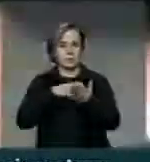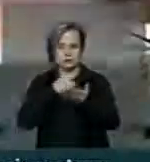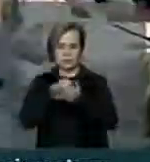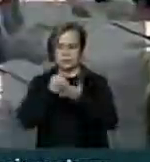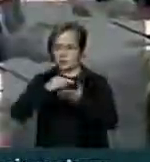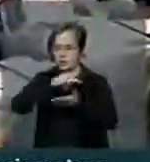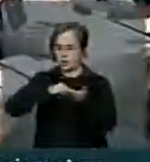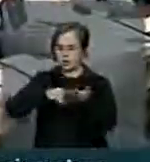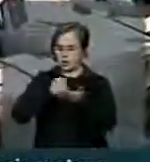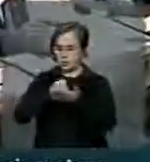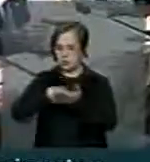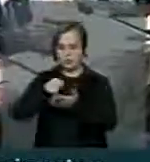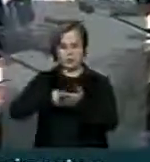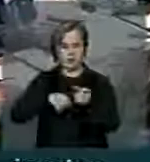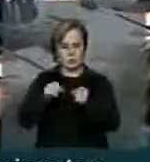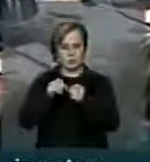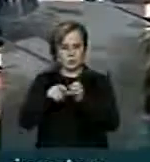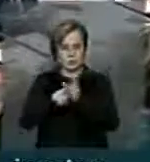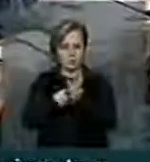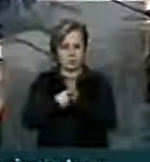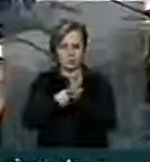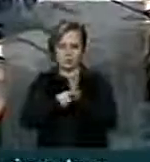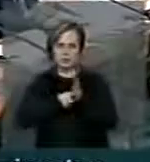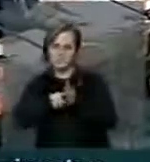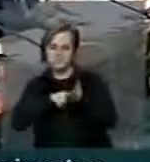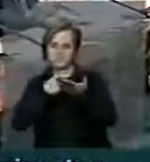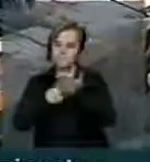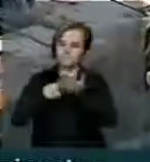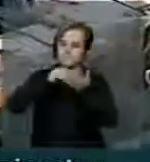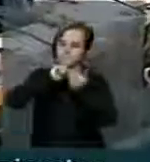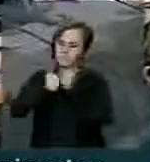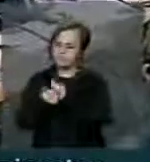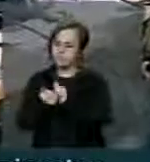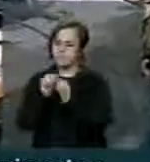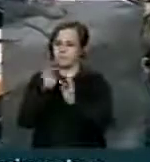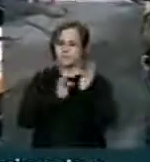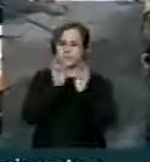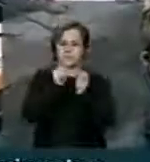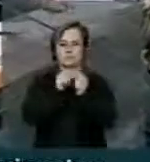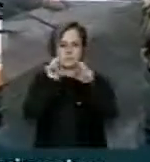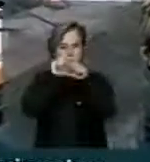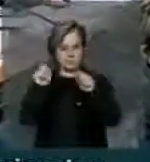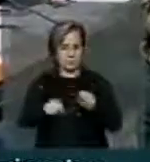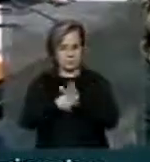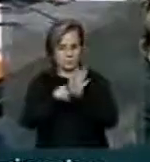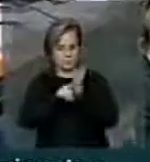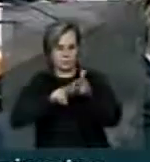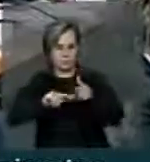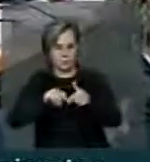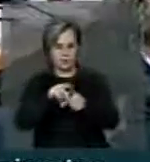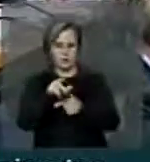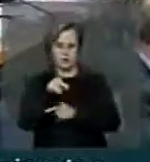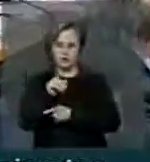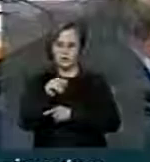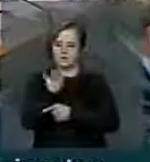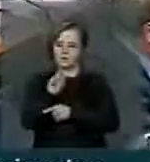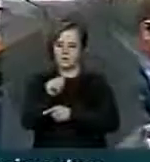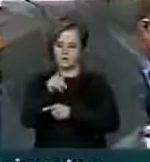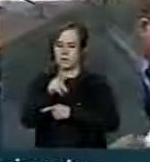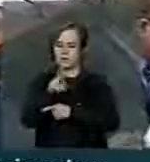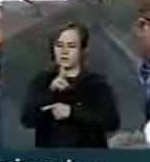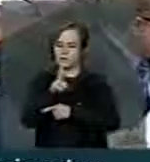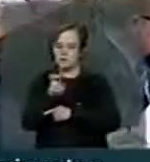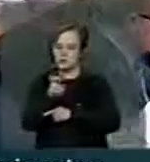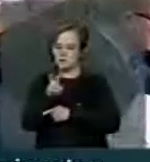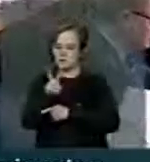feitos, cooperação definida, arranjos tecnológicos estabelecidos, sistema de estresse com SERPRO, com DataPrev, salas de